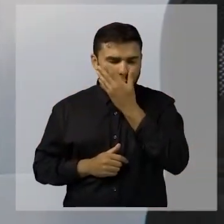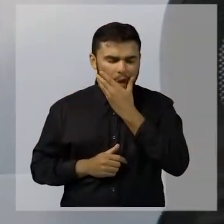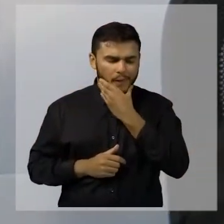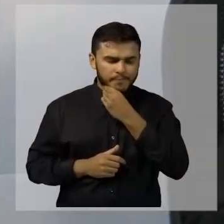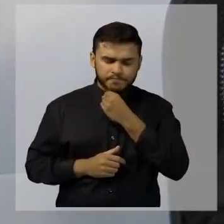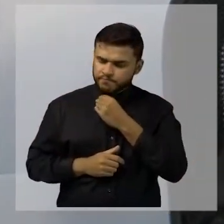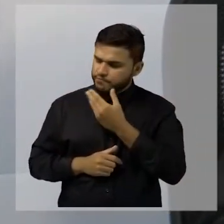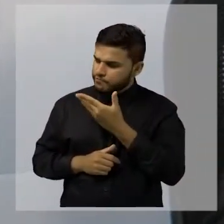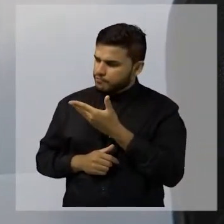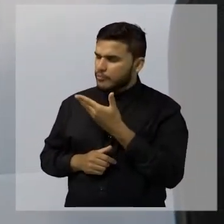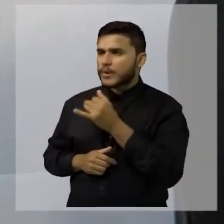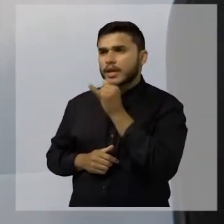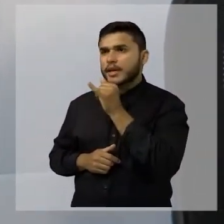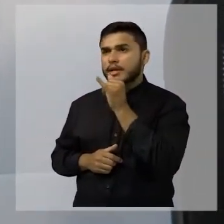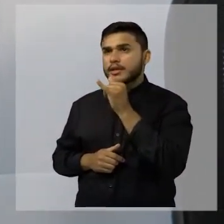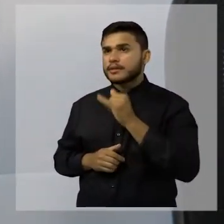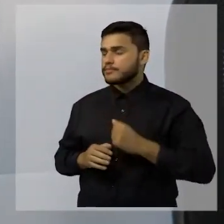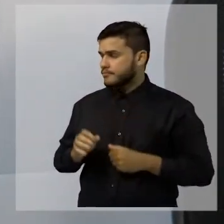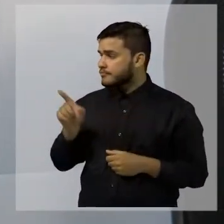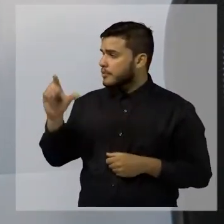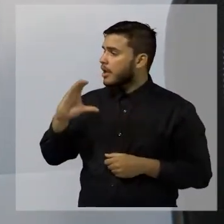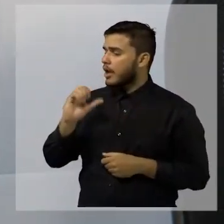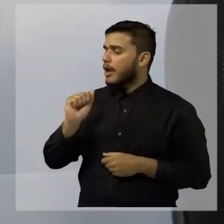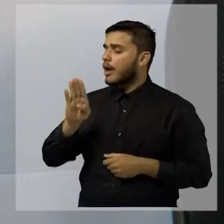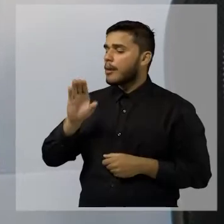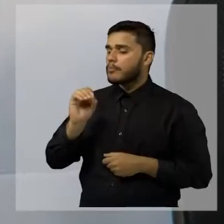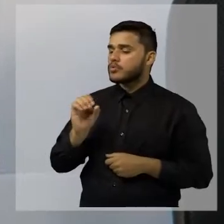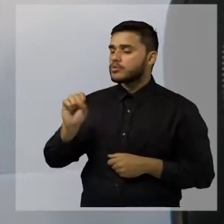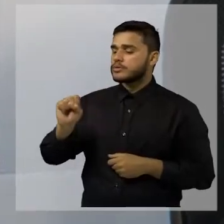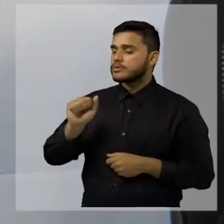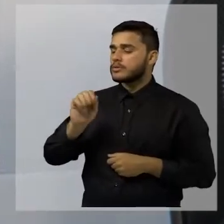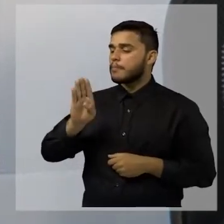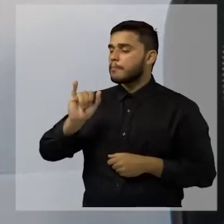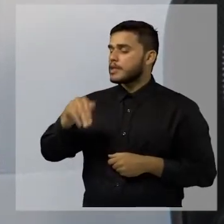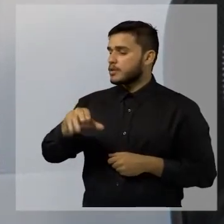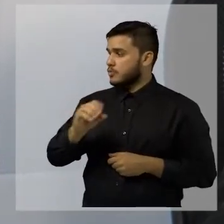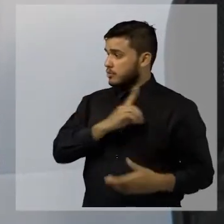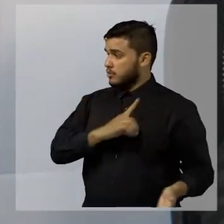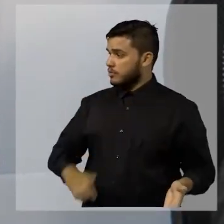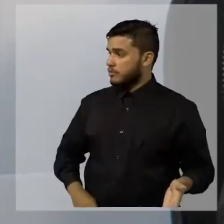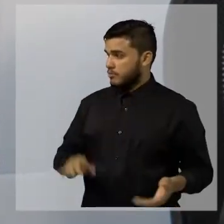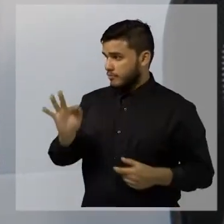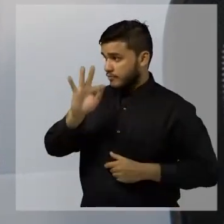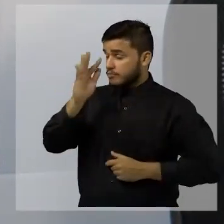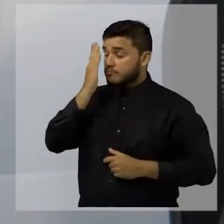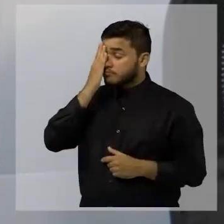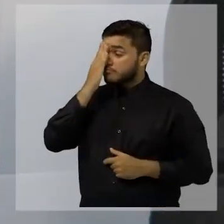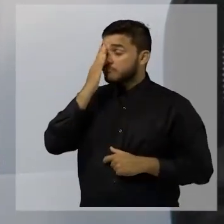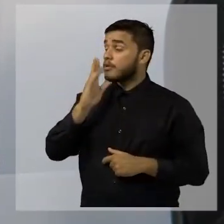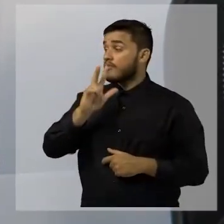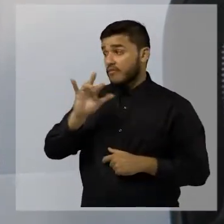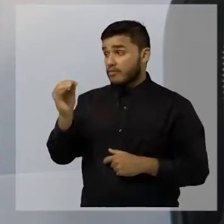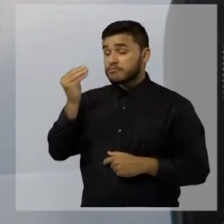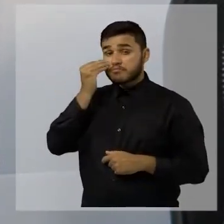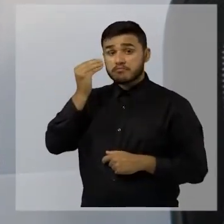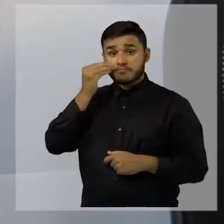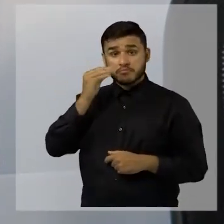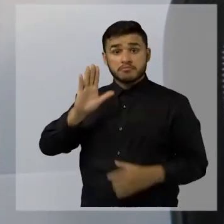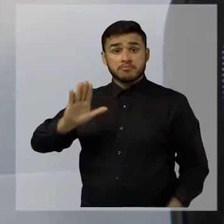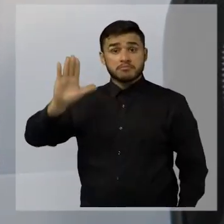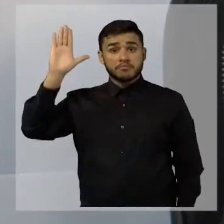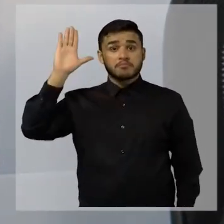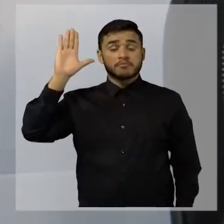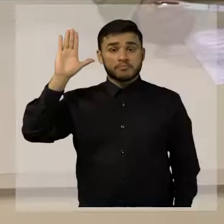Cabo Sabino, deputado federal. Sim, eu acho que ele poderia vir a ser um candidato a